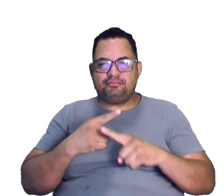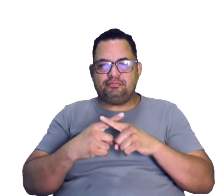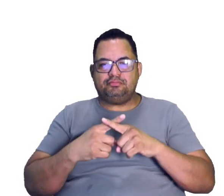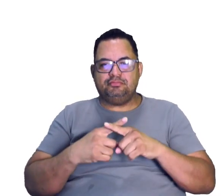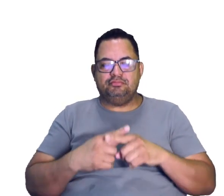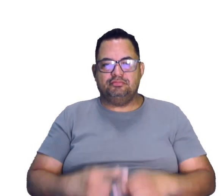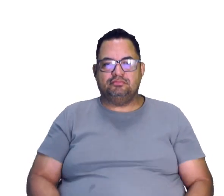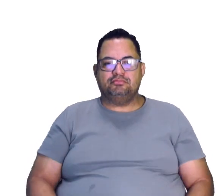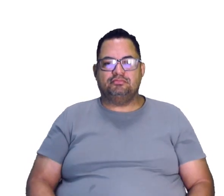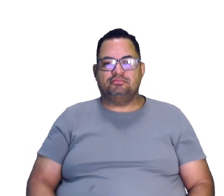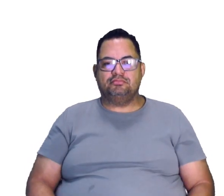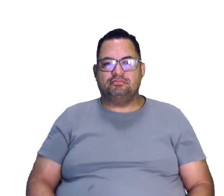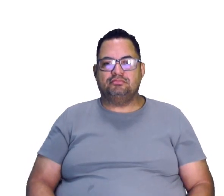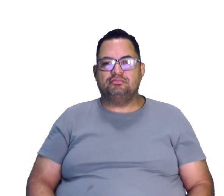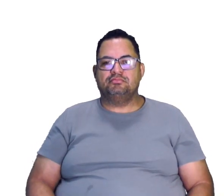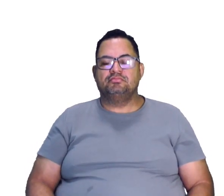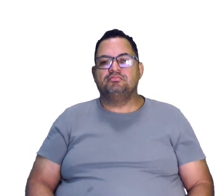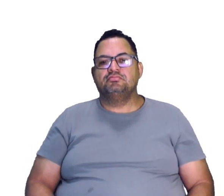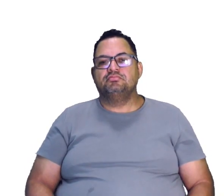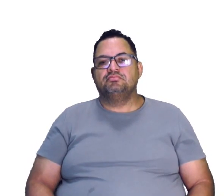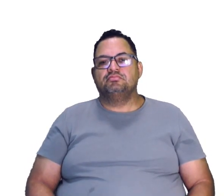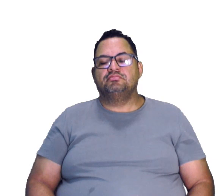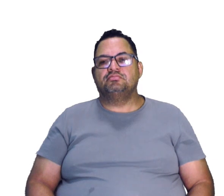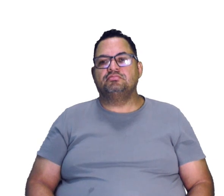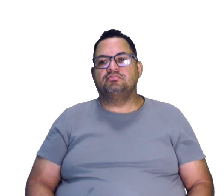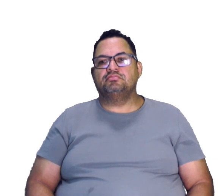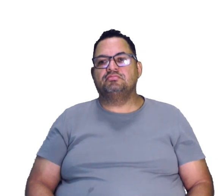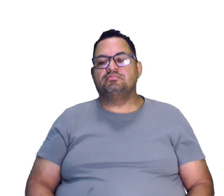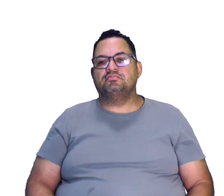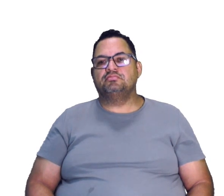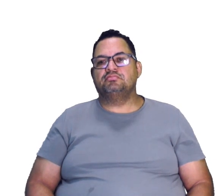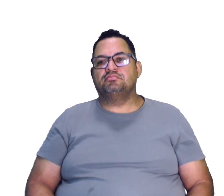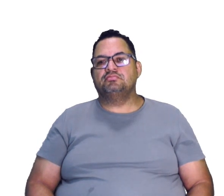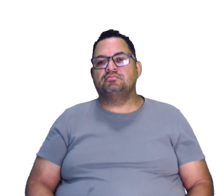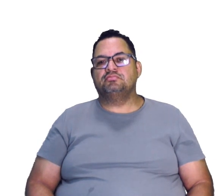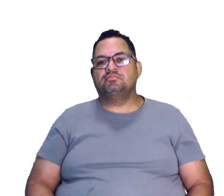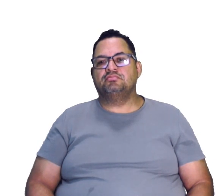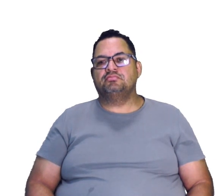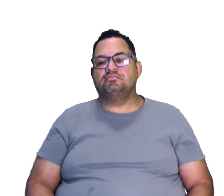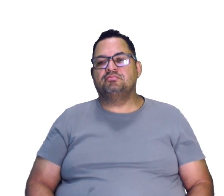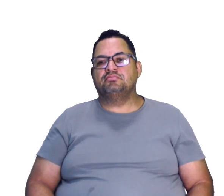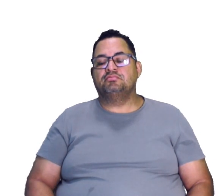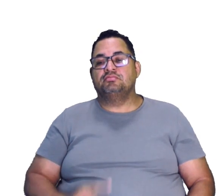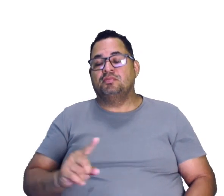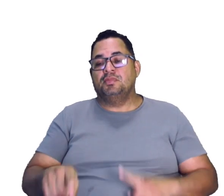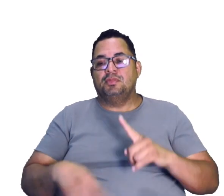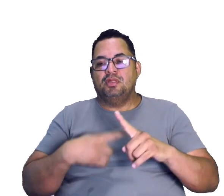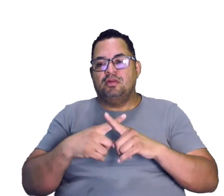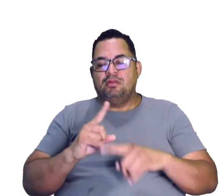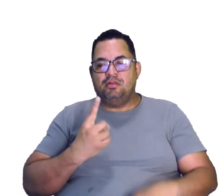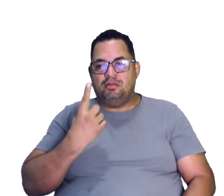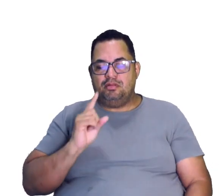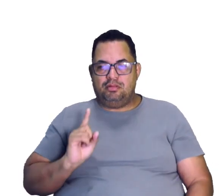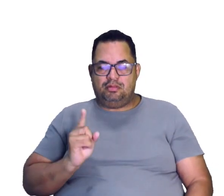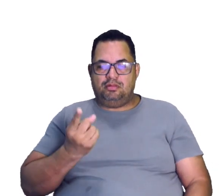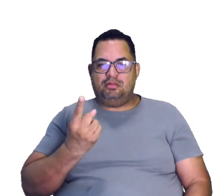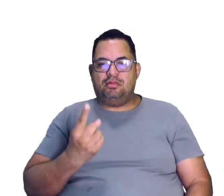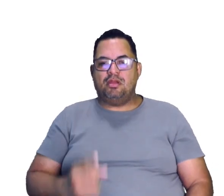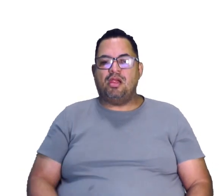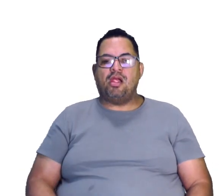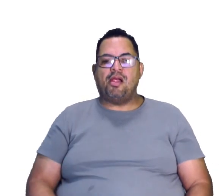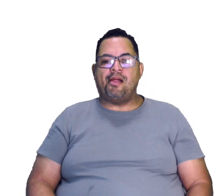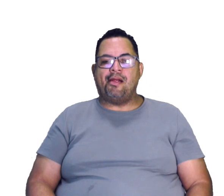ele está vindo do submúltiplo para o múltiplo. Então, ele vai multiplicar por 1000, que é o que vai acontecer na tua regra de